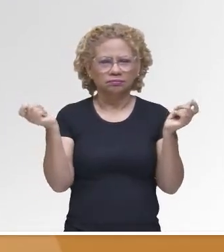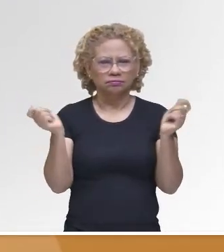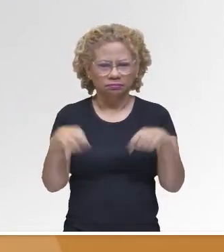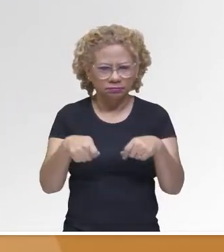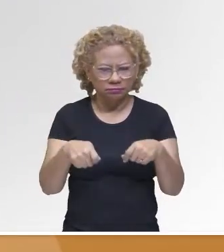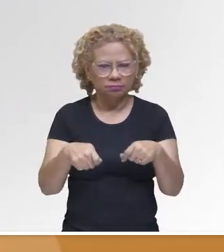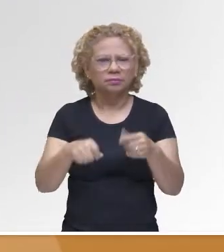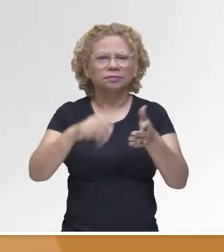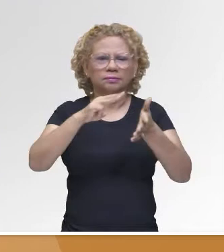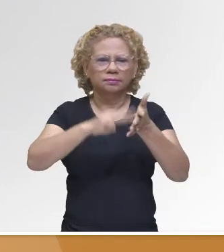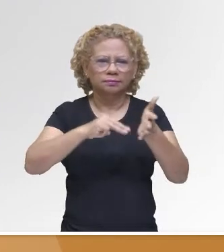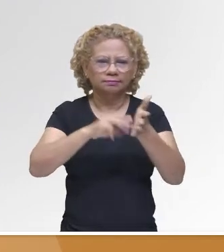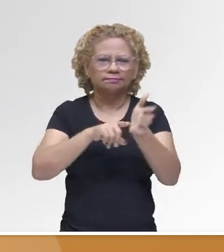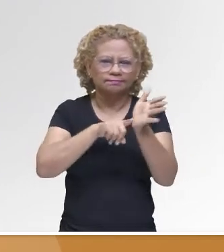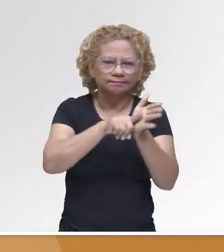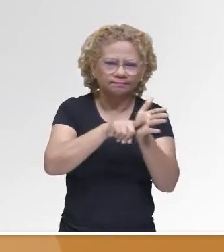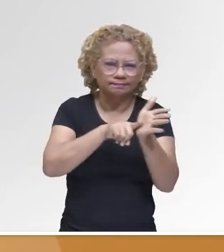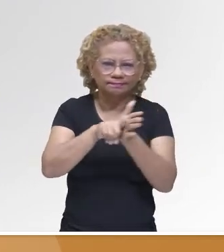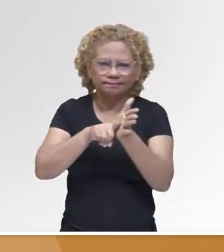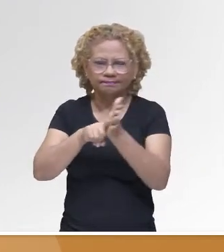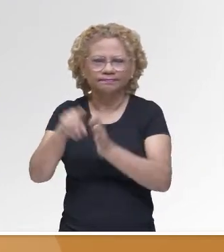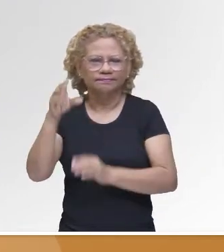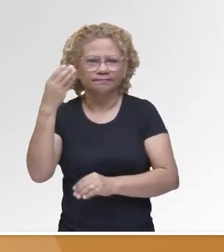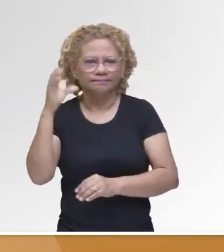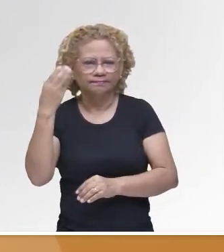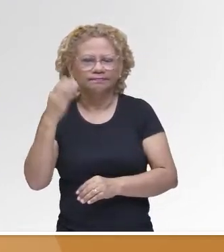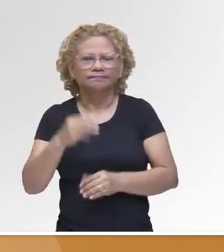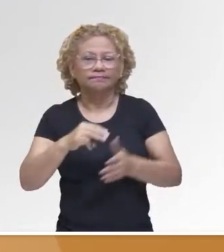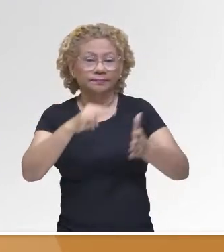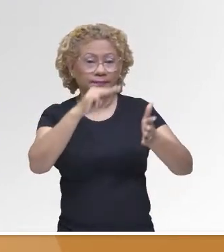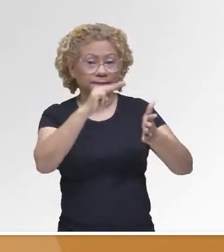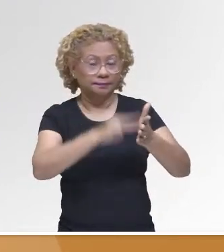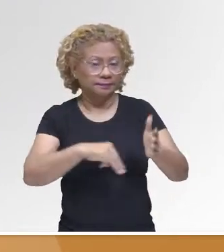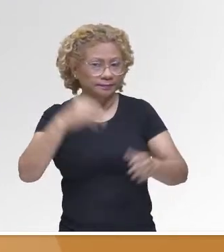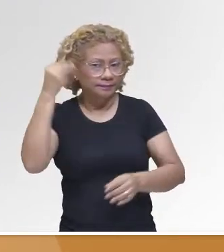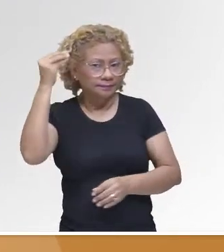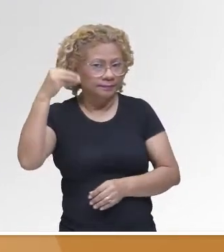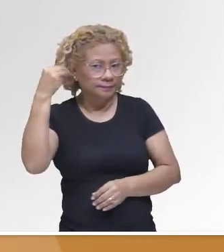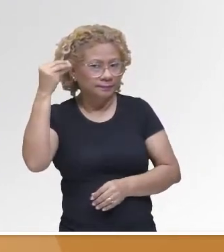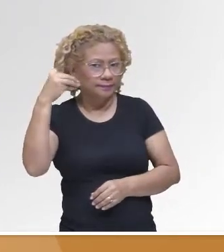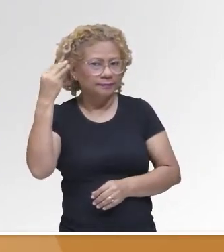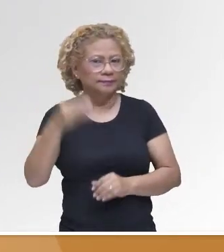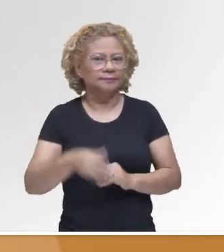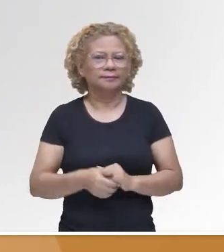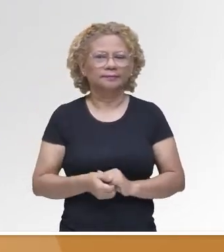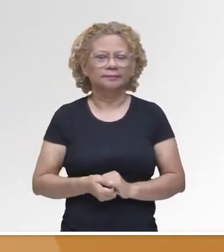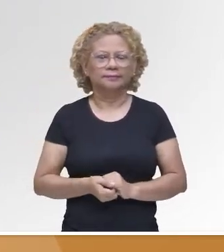a investigação científica. O método experimental.